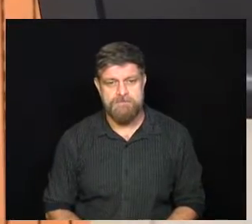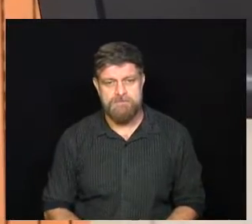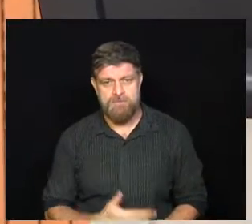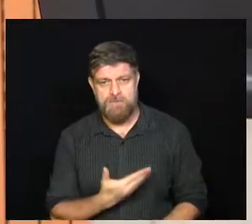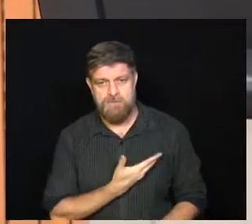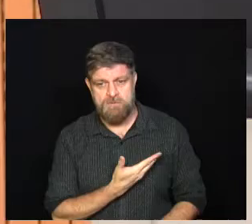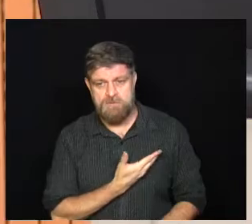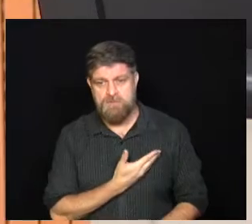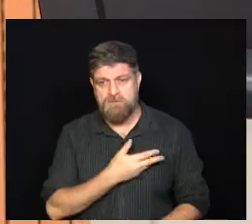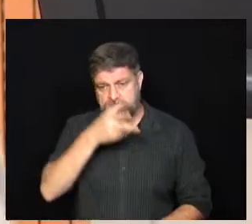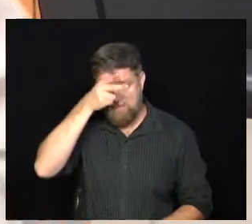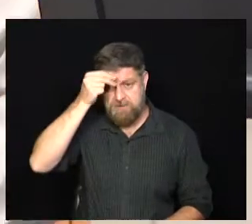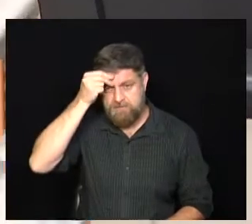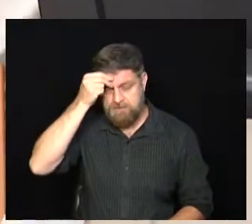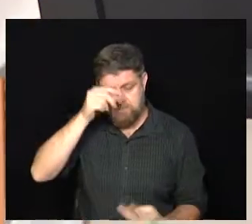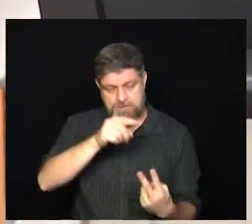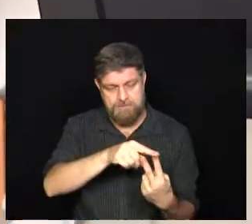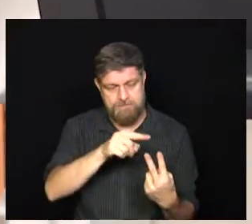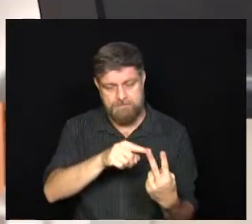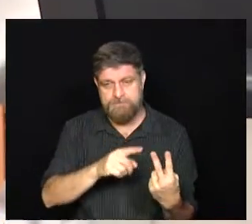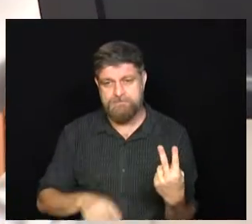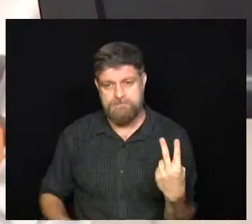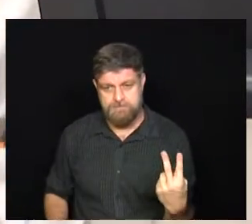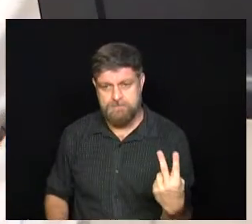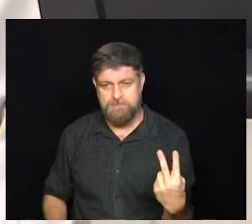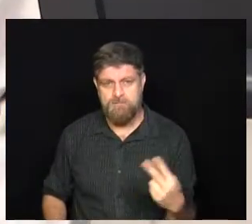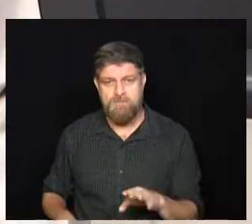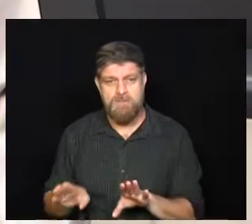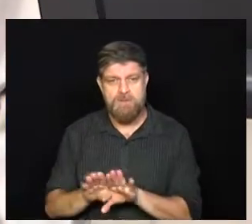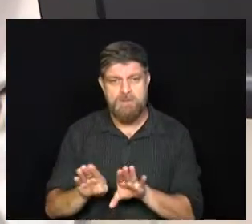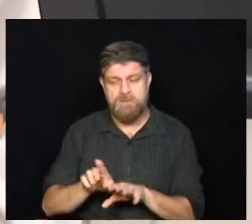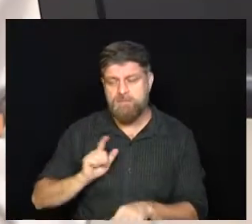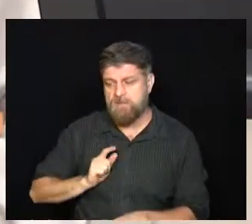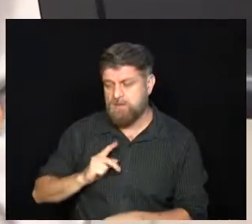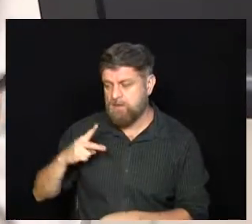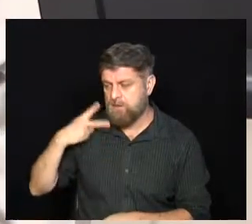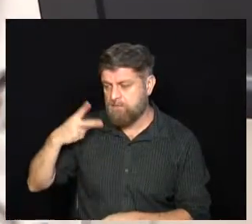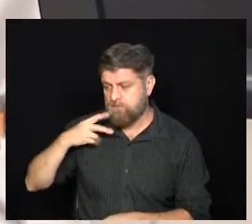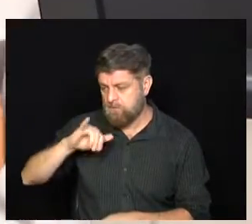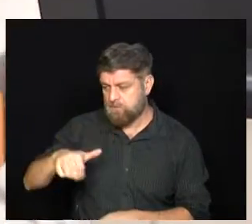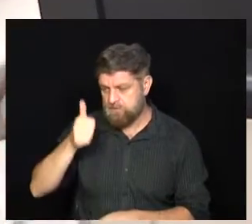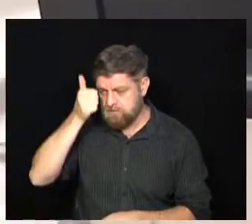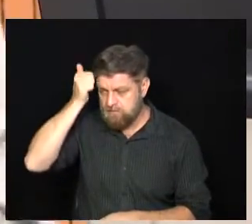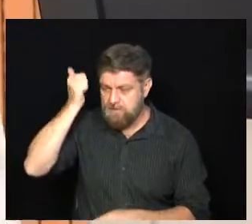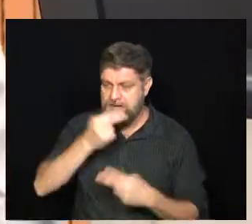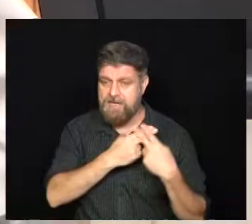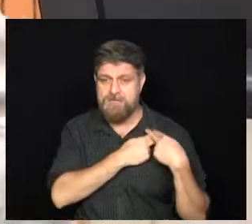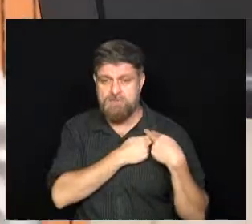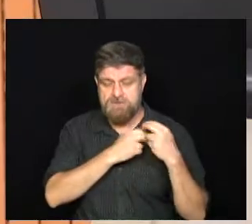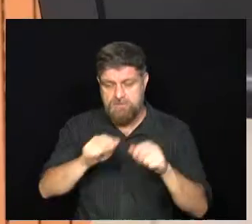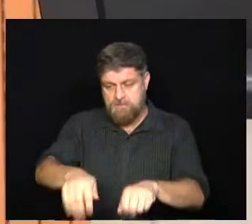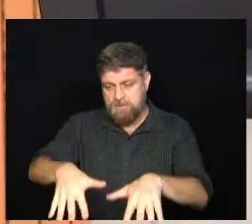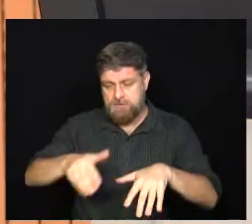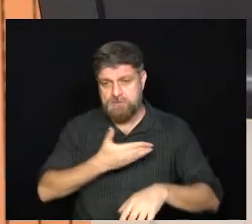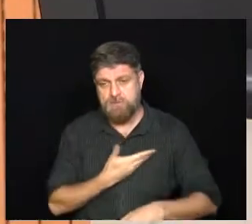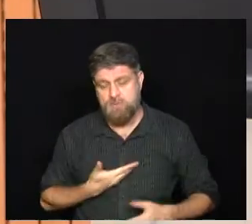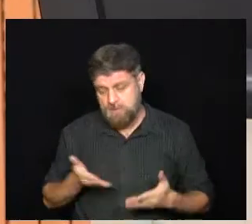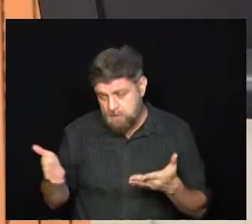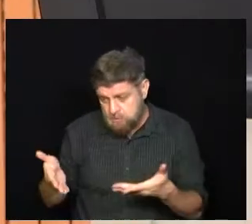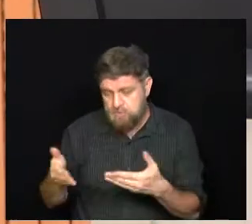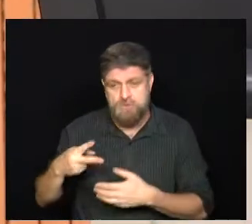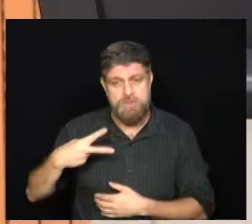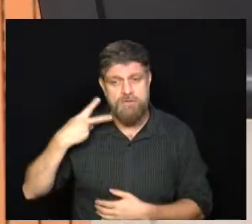Gabriel, da Prefeitura, ao vereador Juscelino, que está comandando essa audiência pública, ao vereador